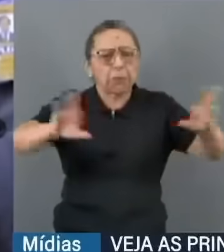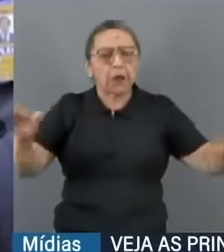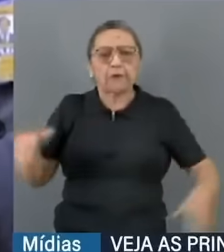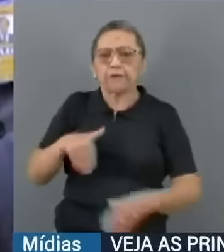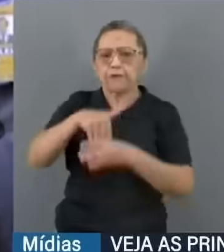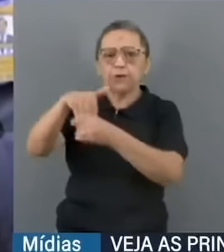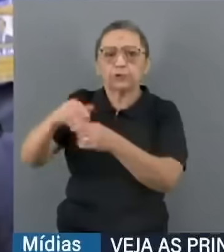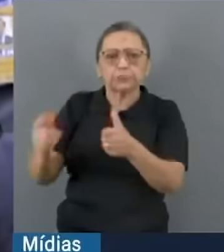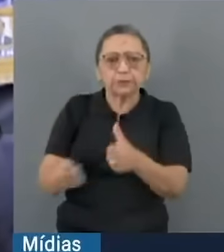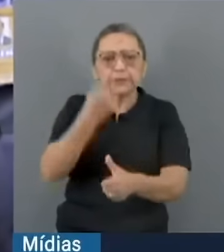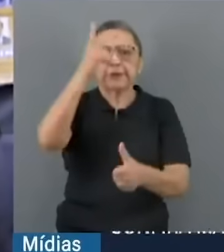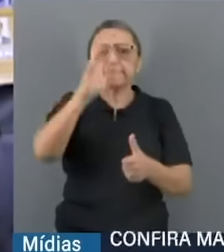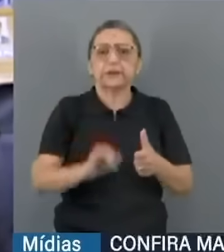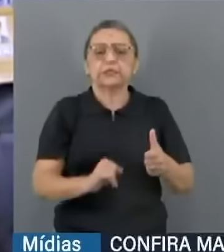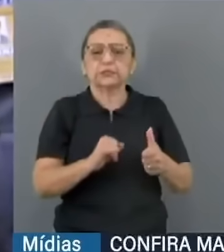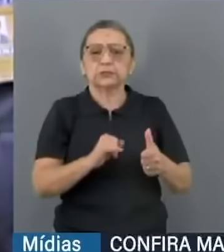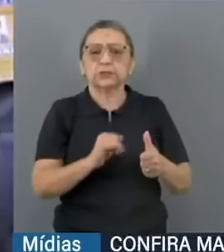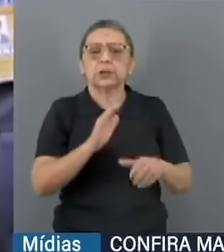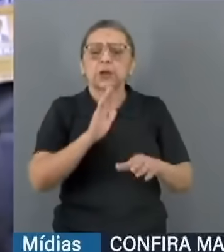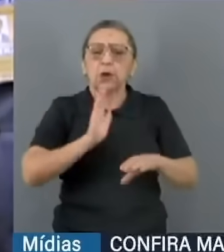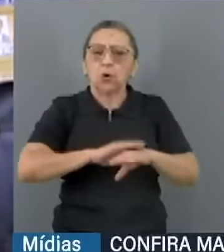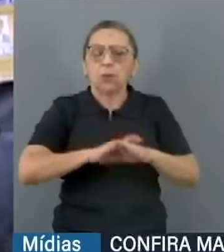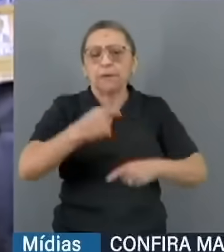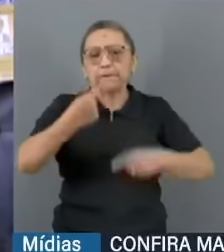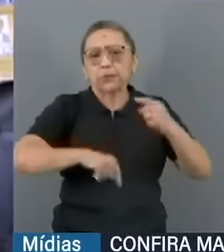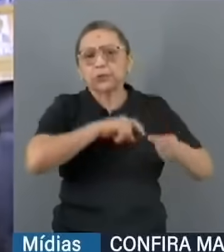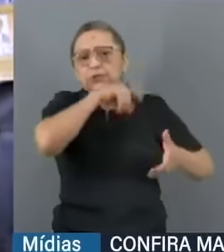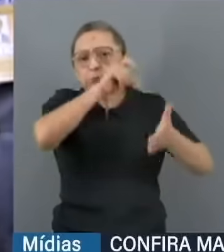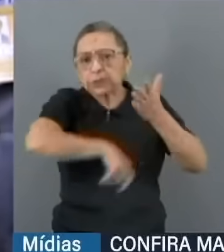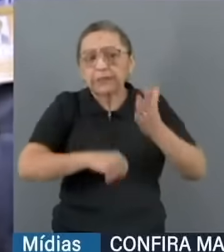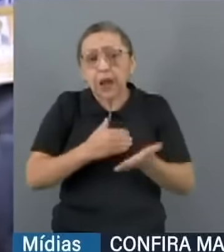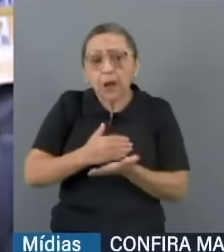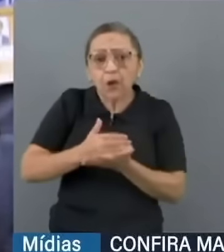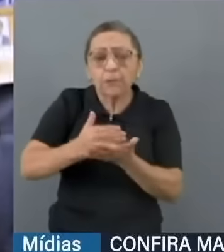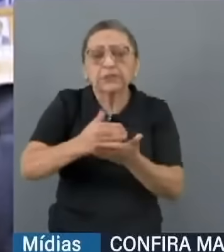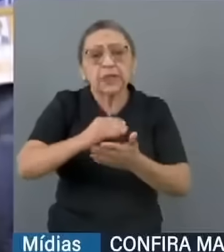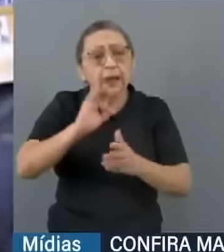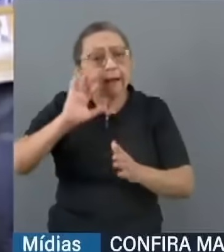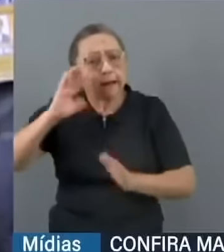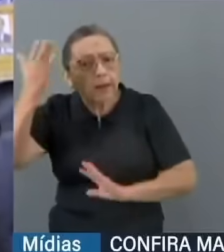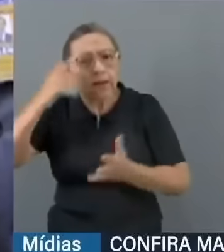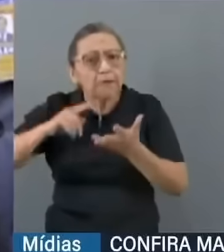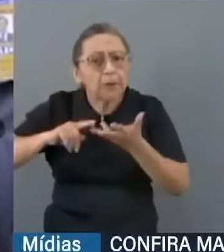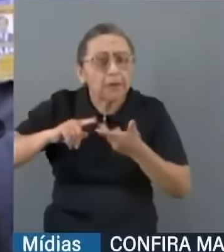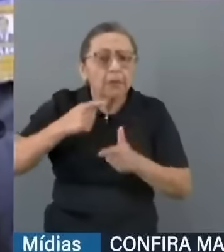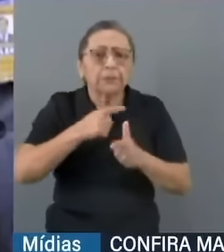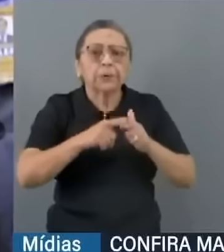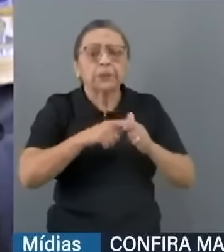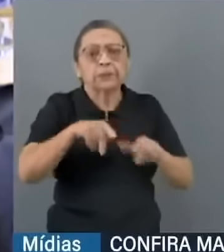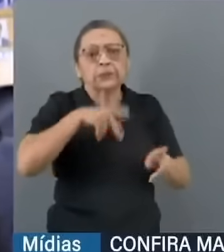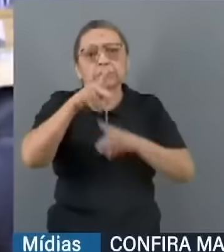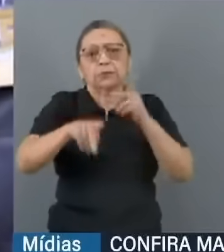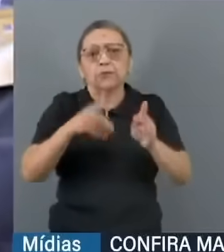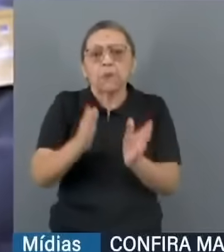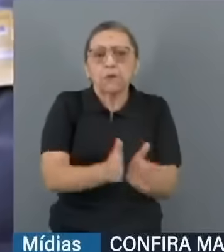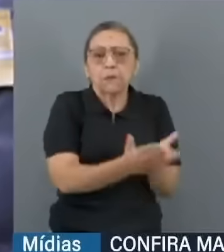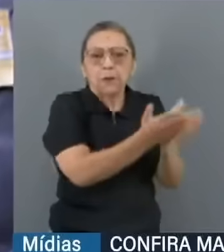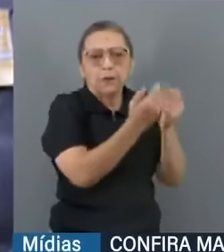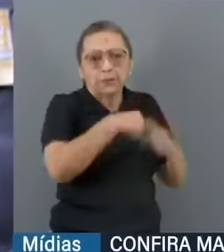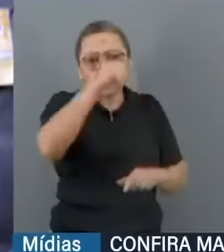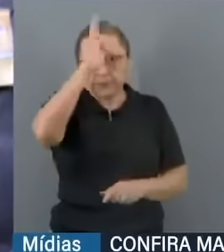pela primeira vez uma política tributária para começar a resolver o problema do povo pobre desse